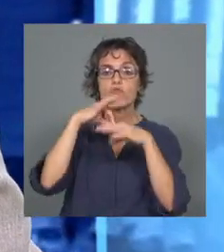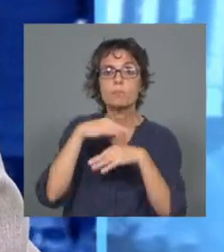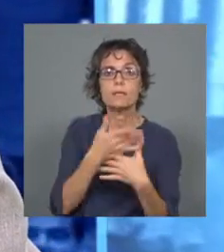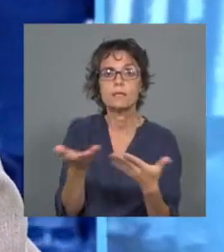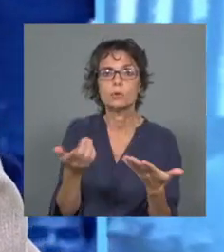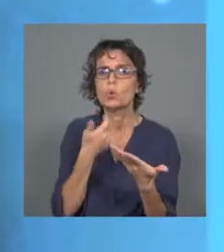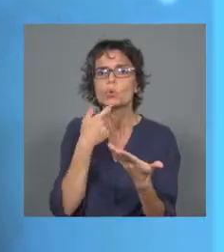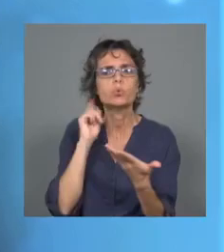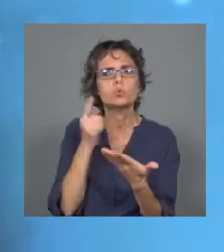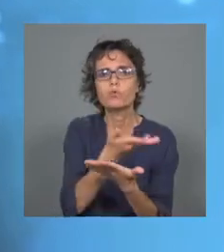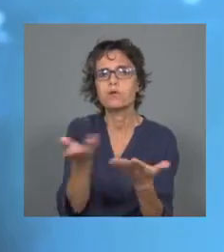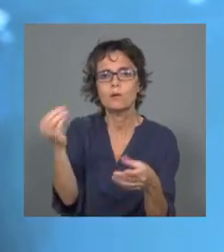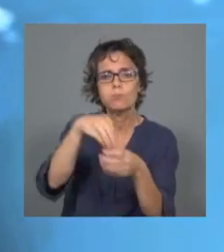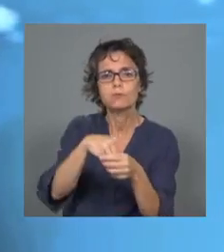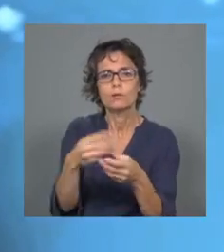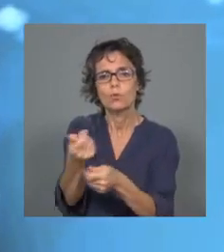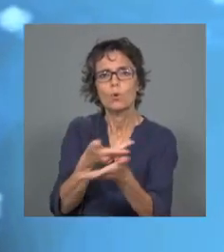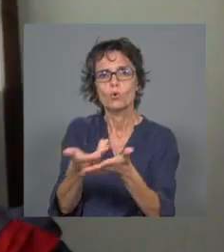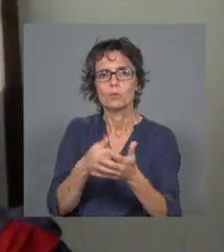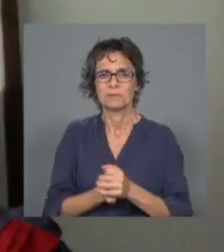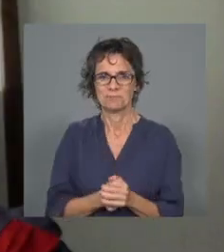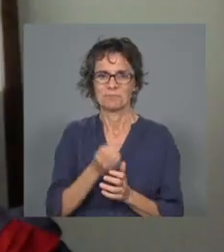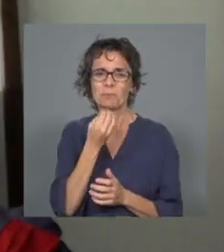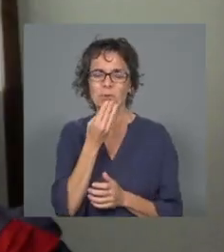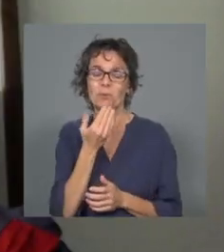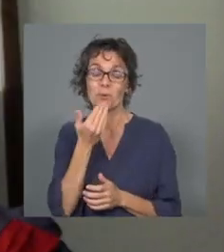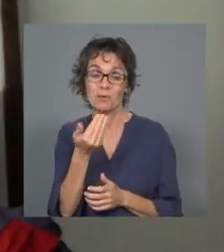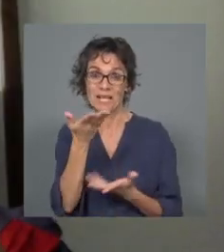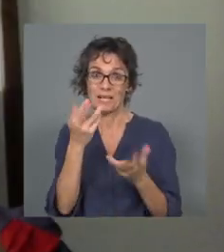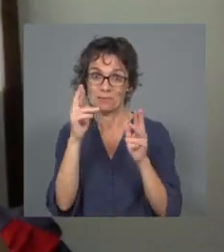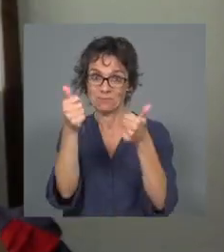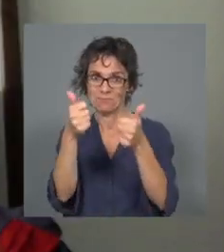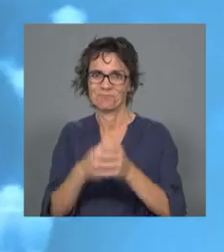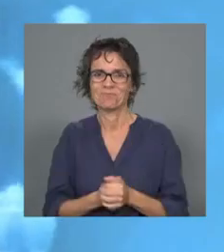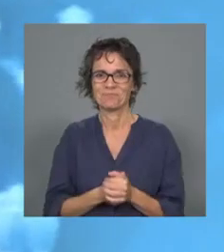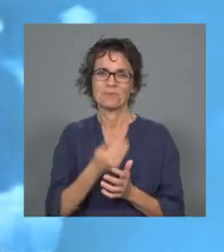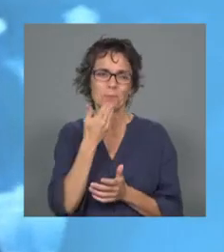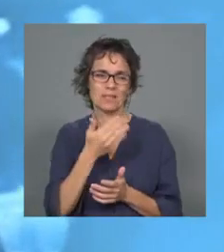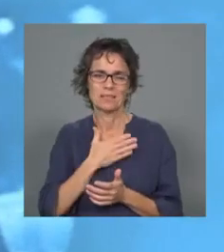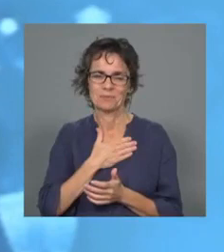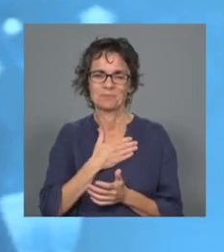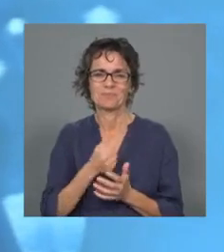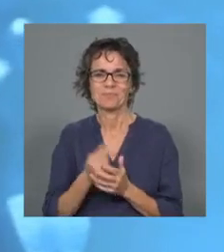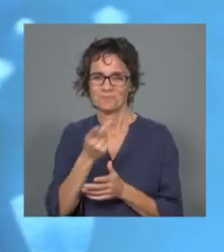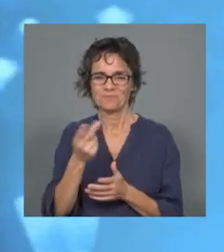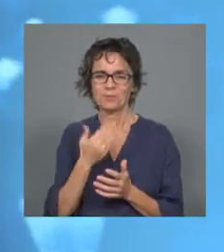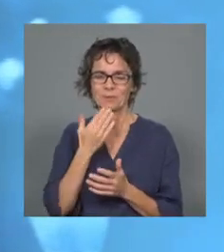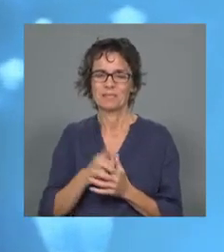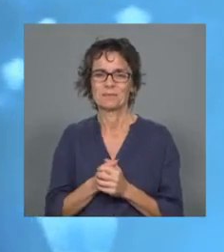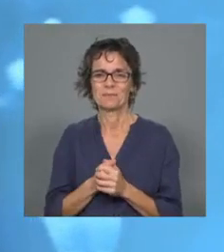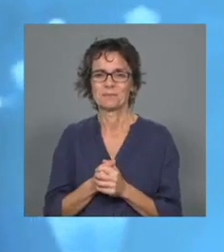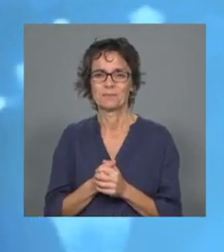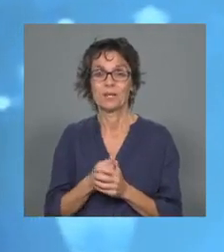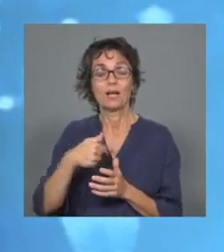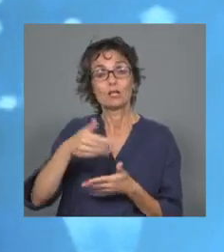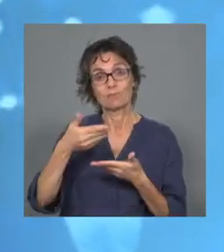obrigado, Otávio. Obrigado, Rita. Boa participação neste encontro de Assis. Encontro. Obrigada aos dois. Nós ficamos